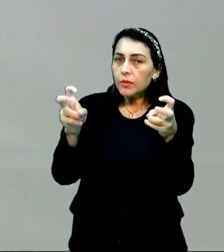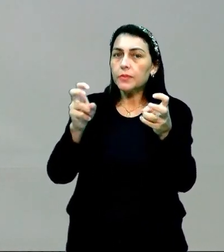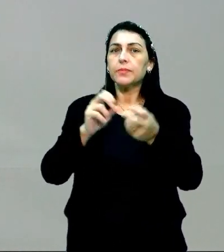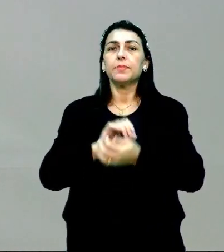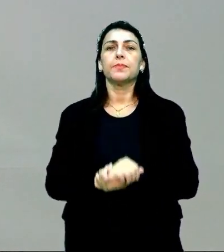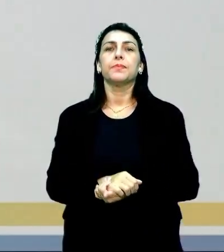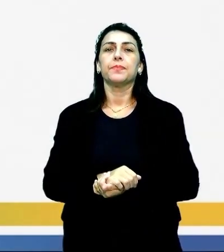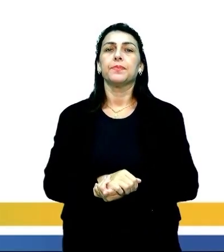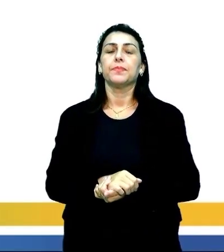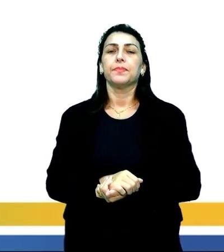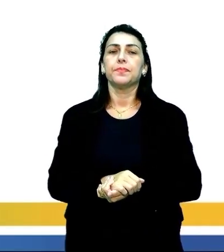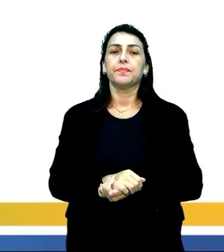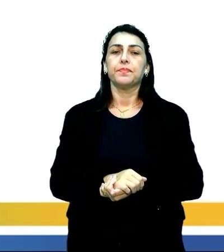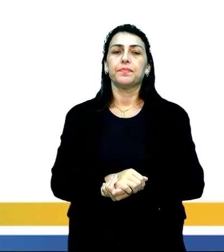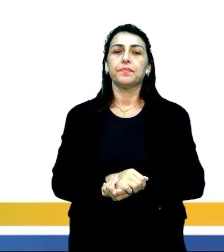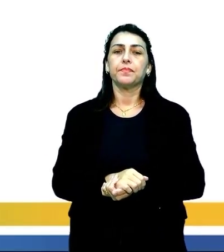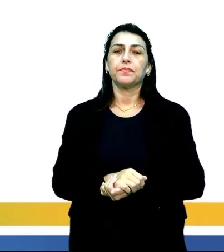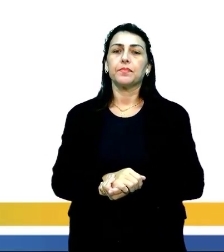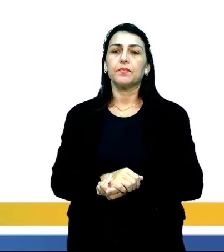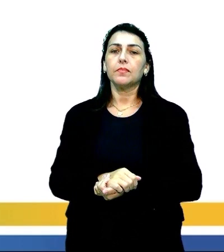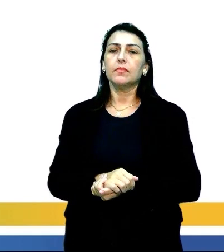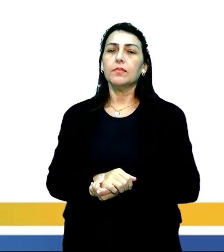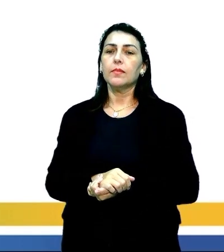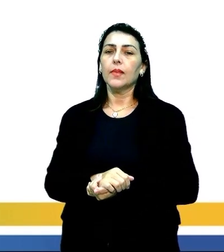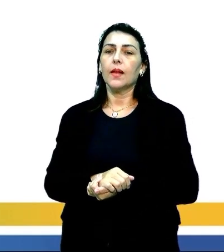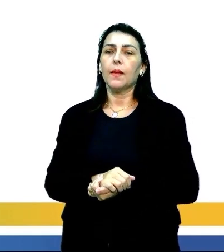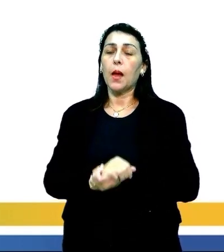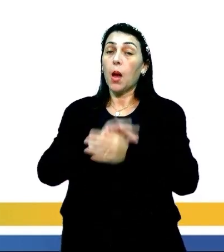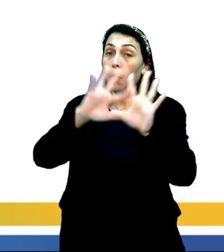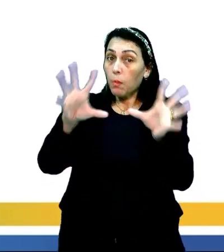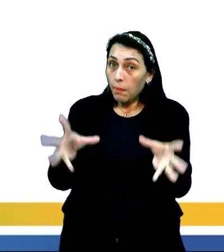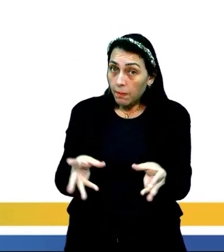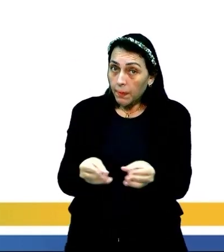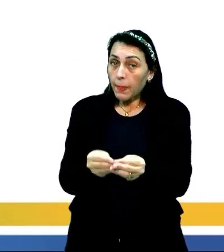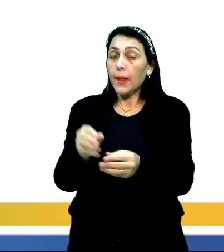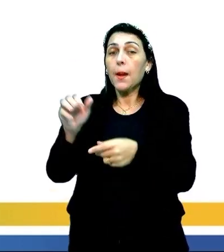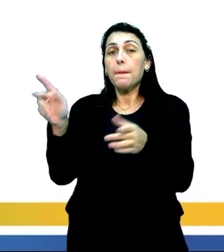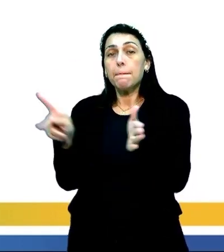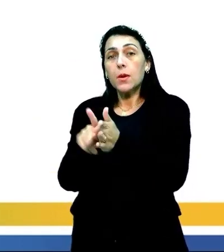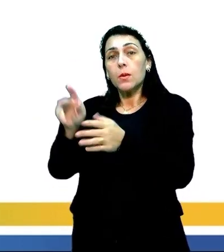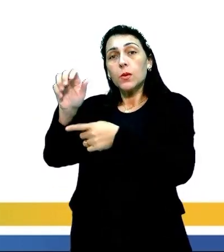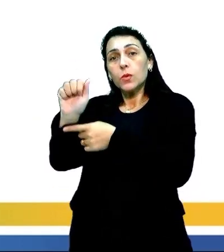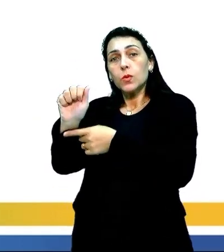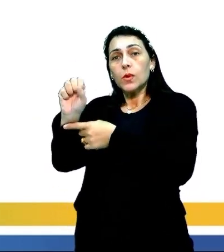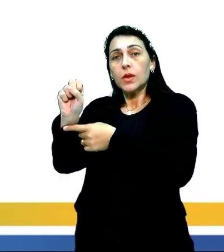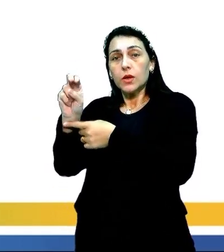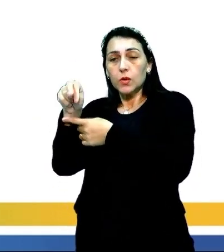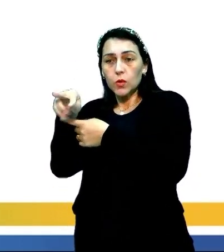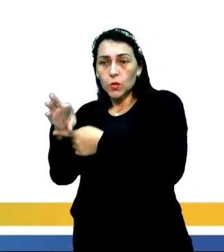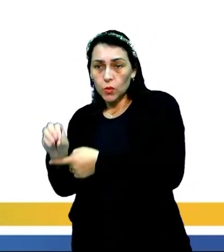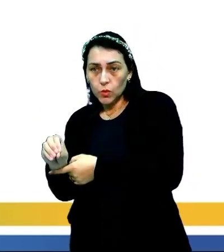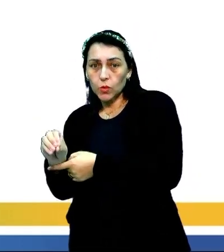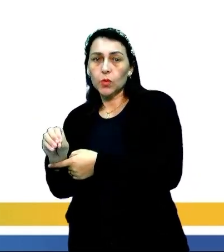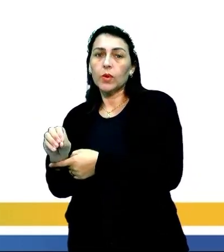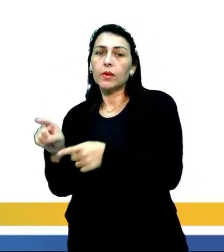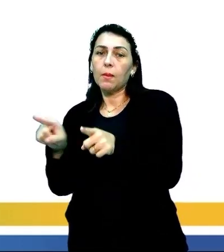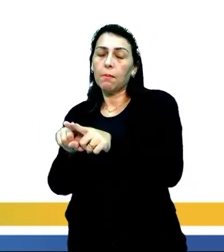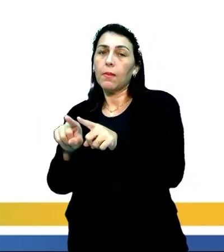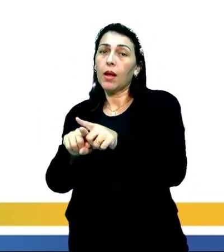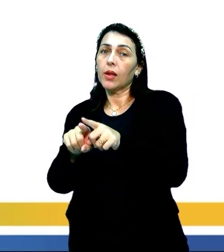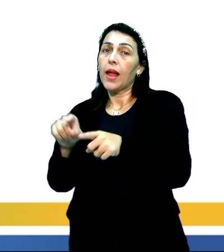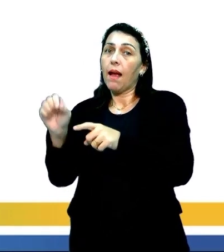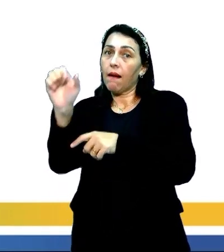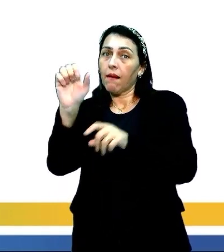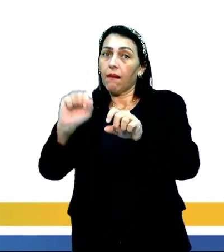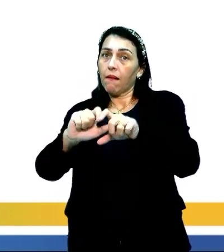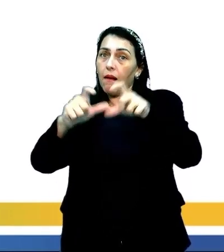especificar o tema. E aí, assim, como o recorte é um pedaço menor do assunto, enquanto o assunto é muito